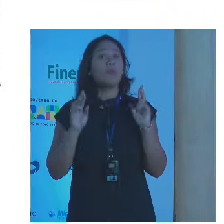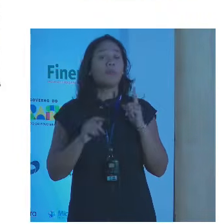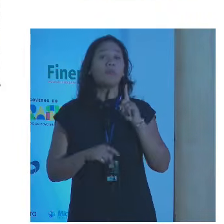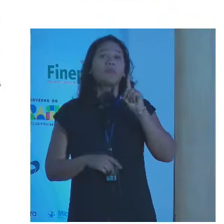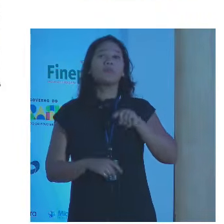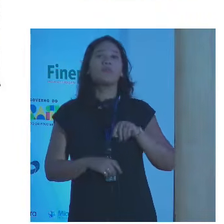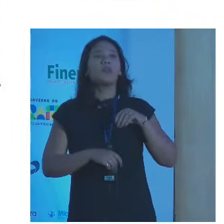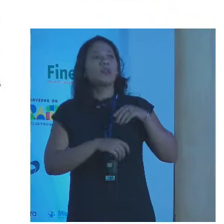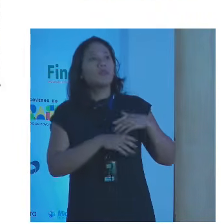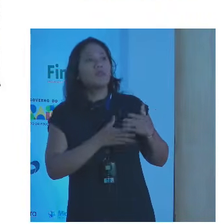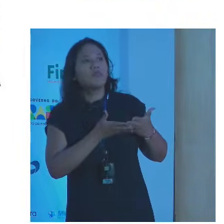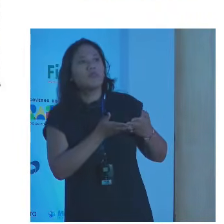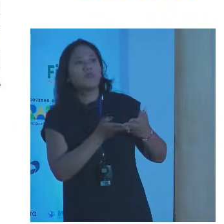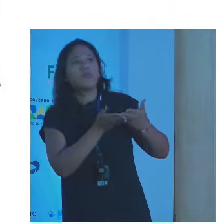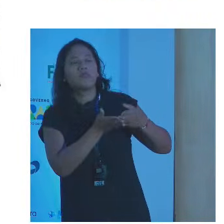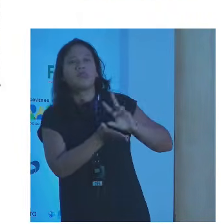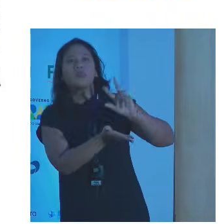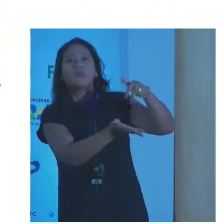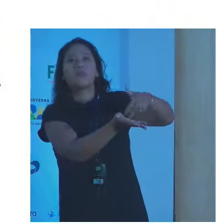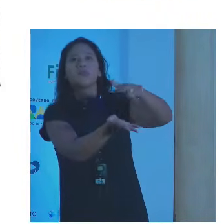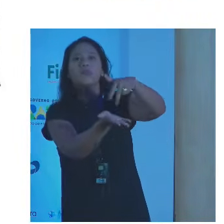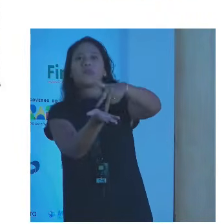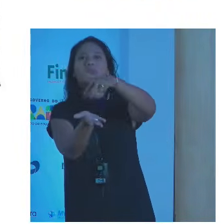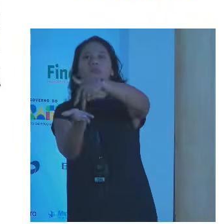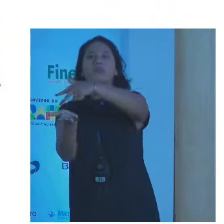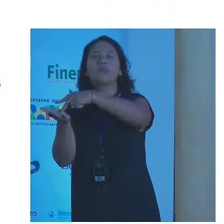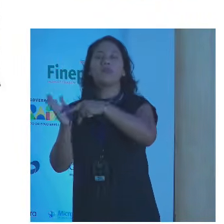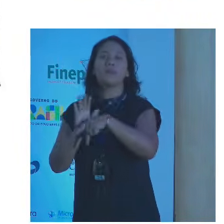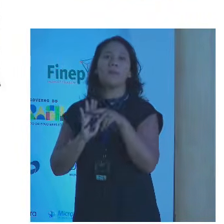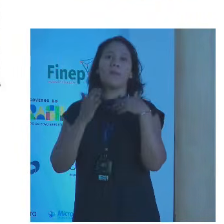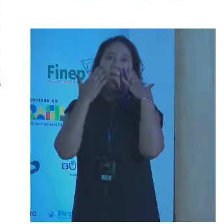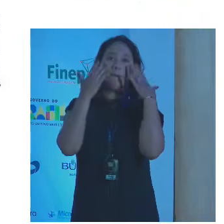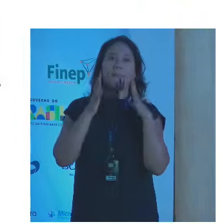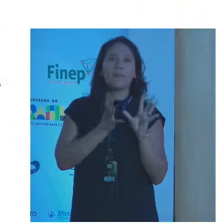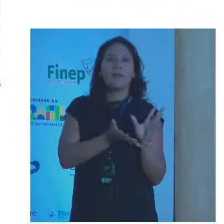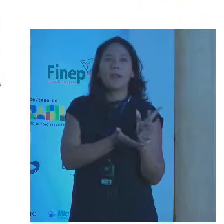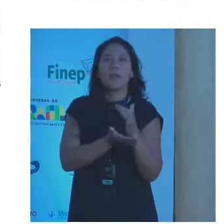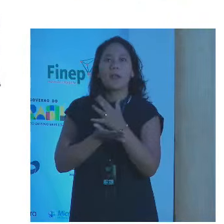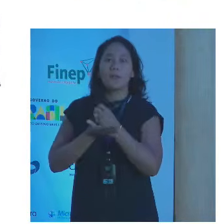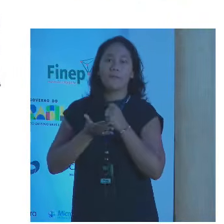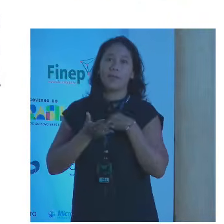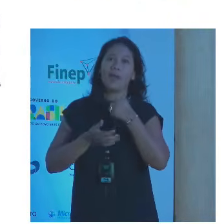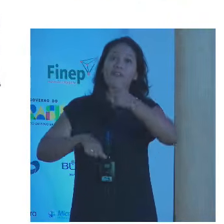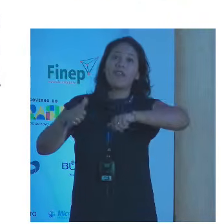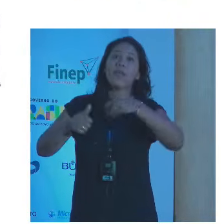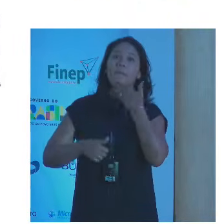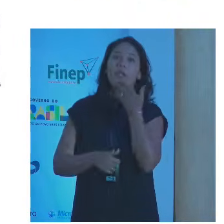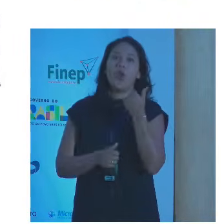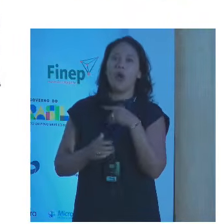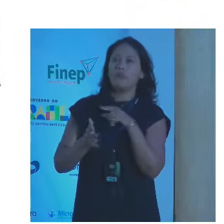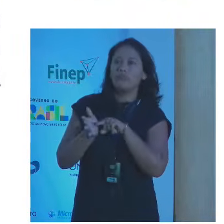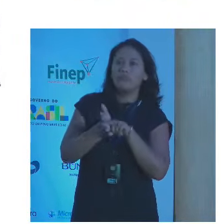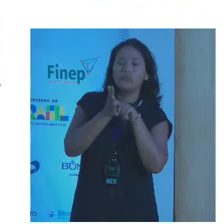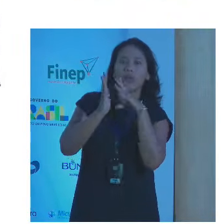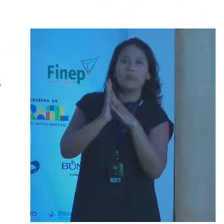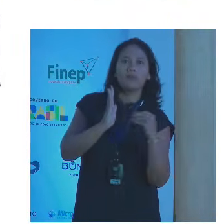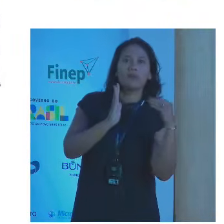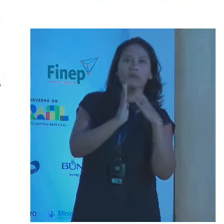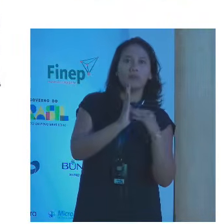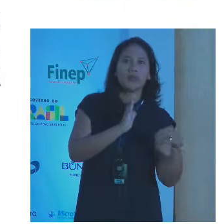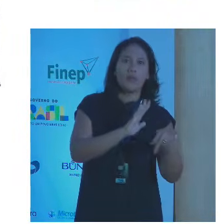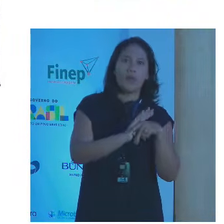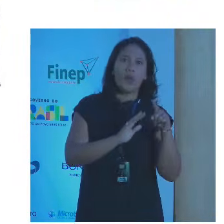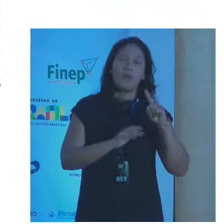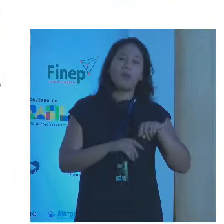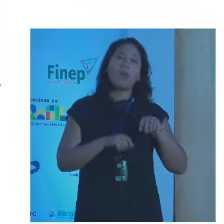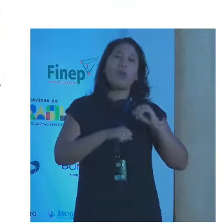com essas expedições, a gente chegue nesse nível aí de amostragem para avaliar melhor essa questão da proveniência sedimentar,